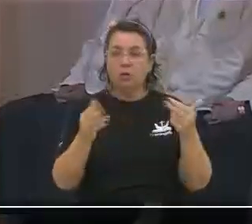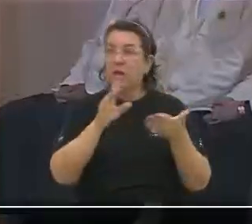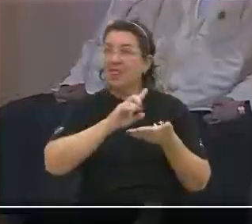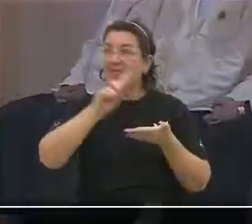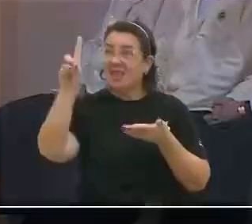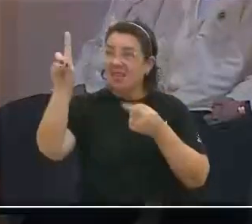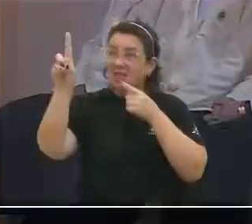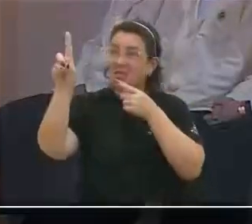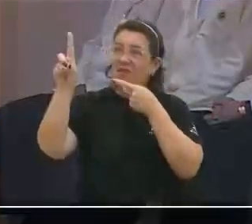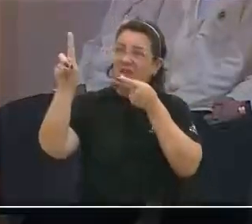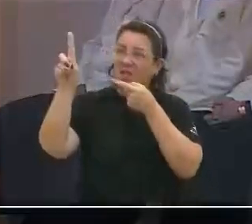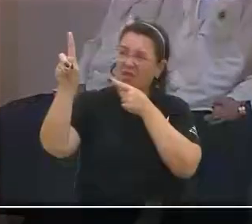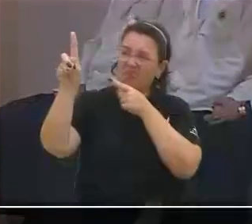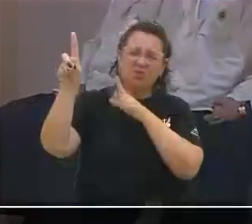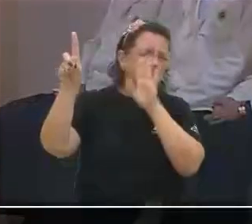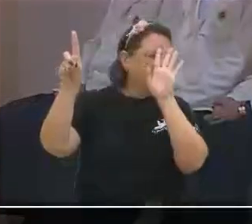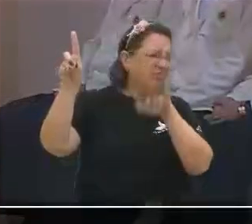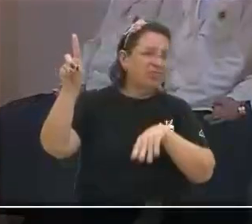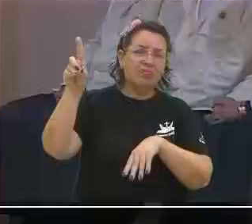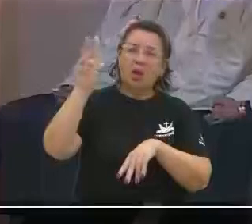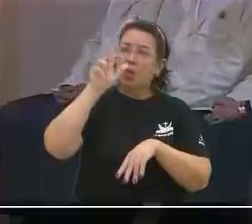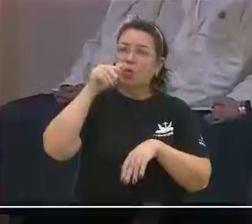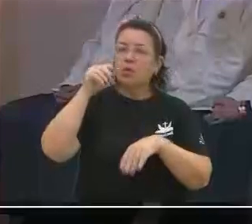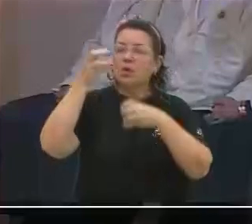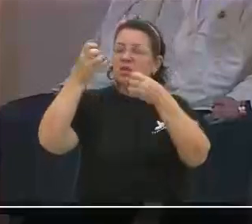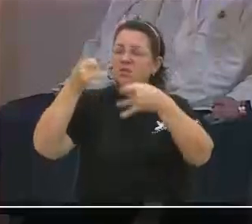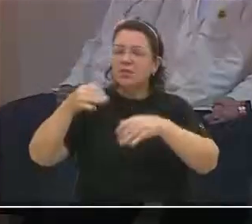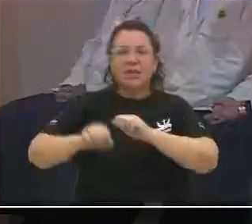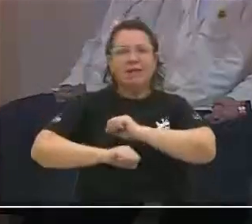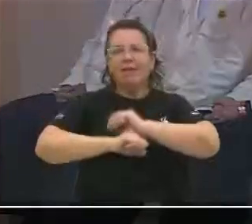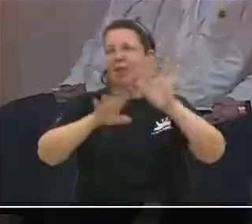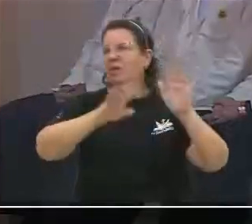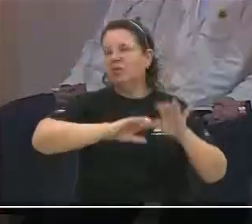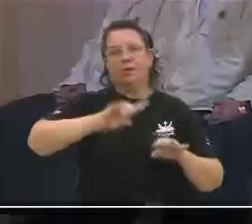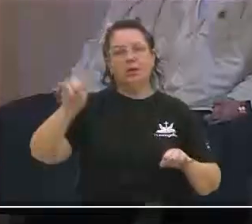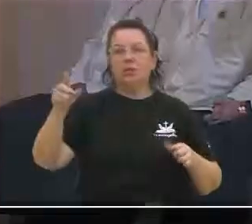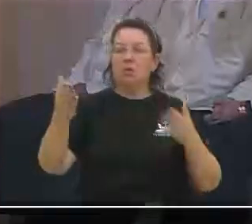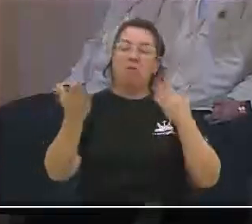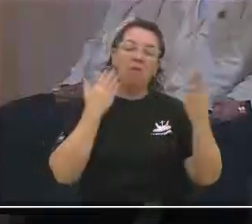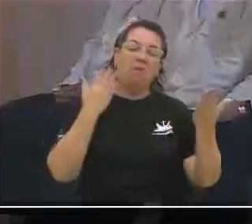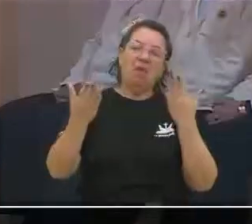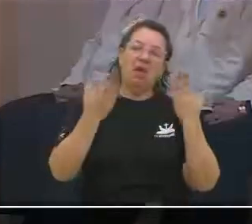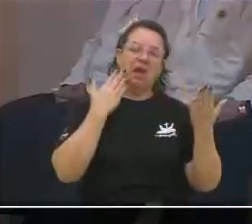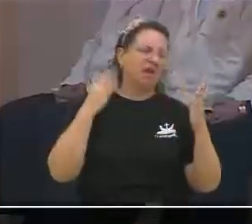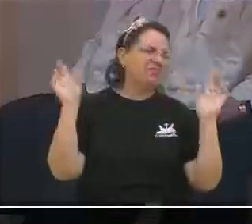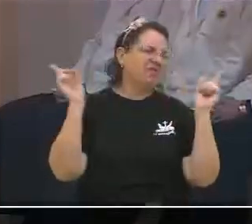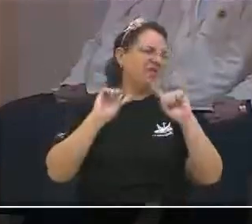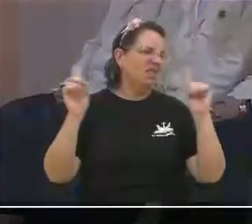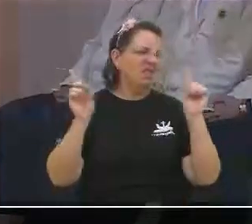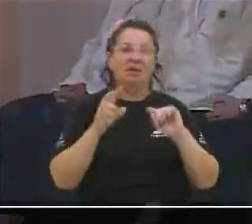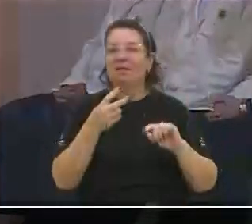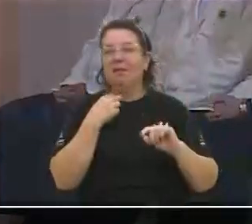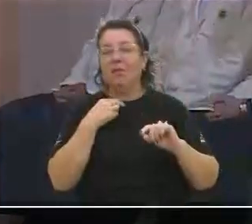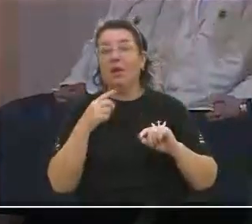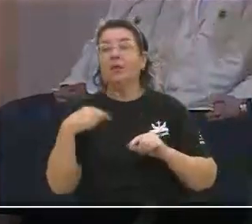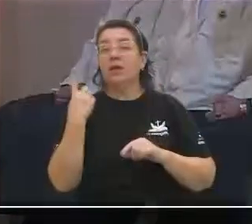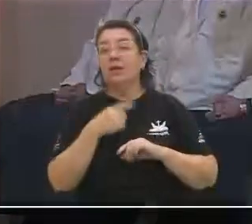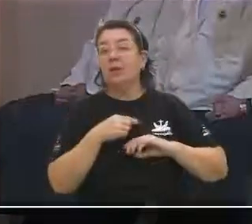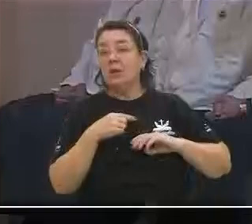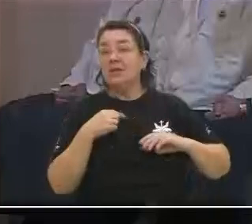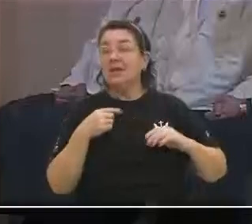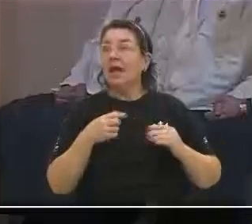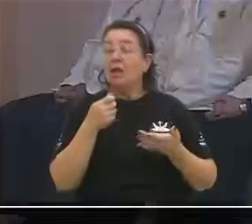Deus jamais vai definir Deus então não dá para pensar que Deus espera que sejamos